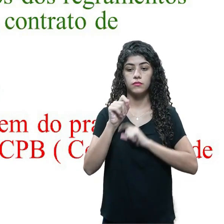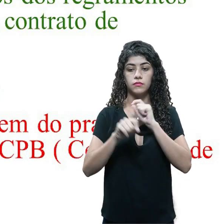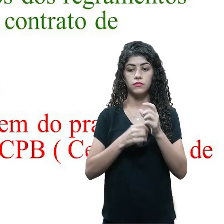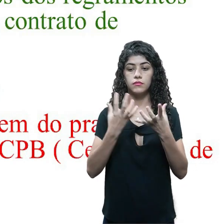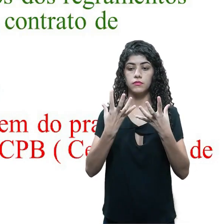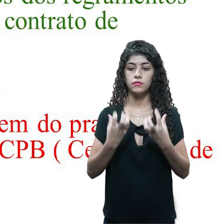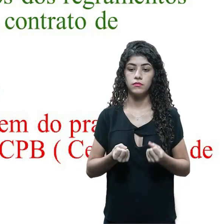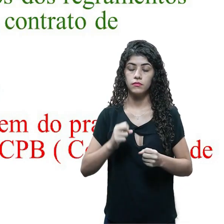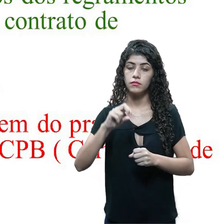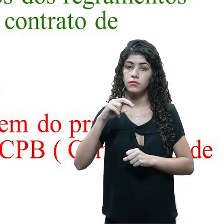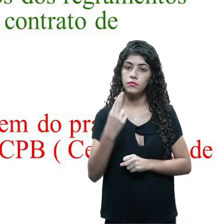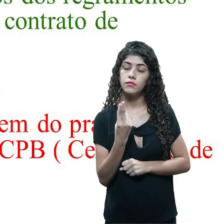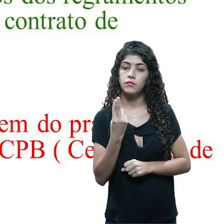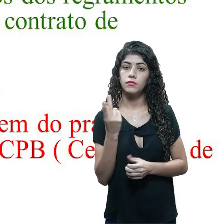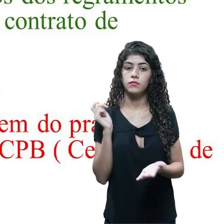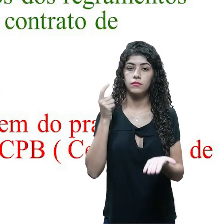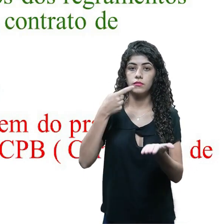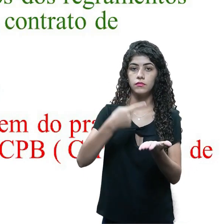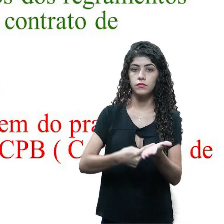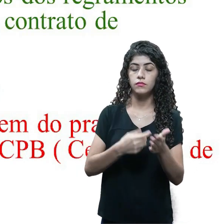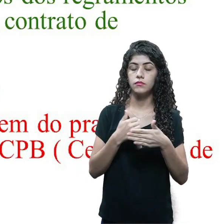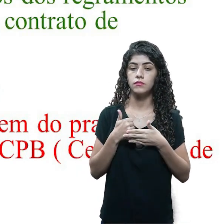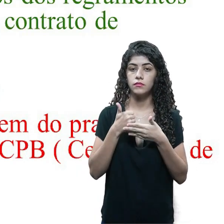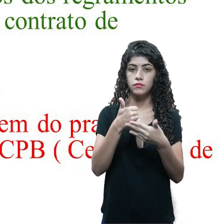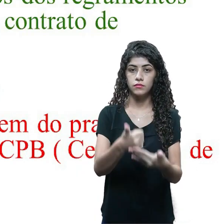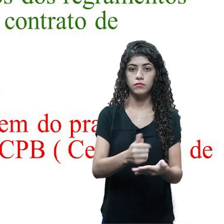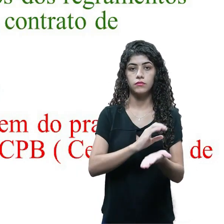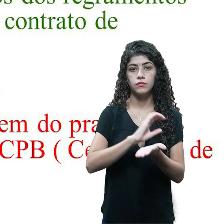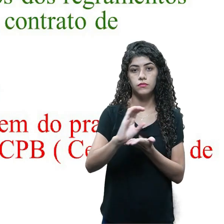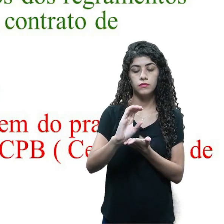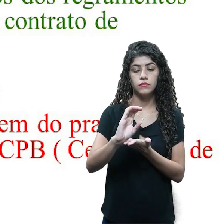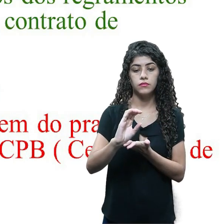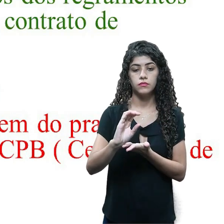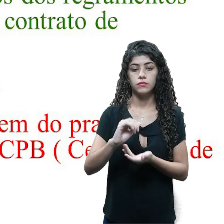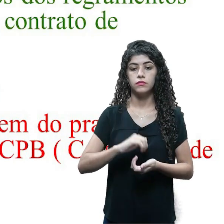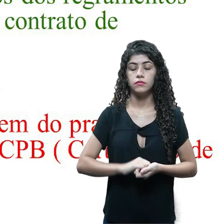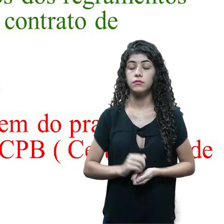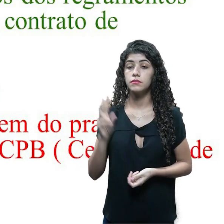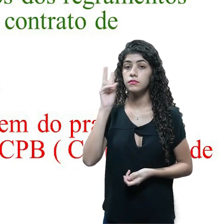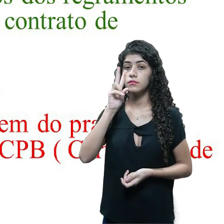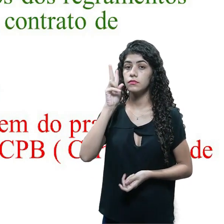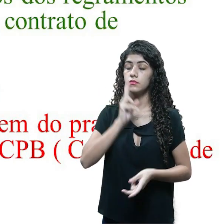projeto, termo de concessão ou contrato de investimento.